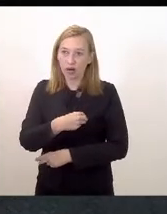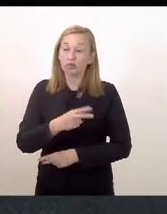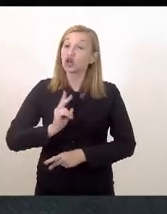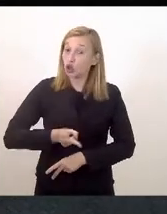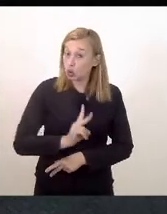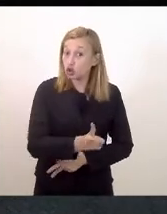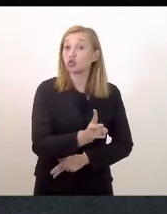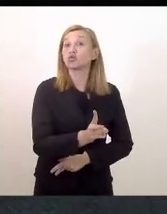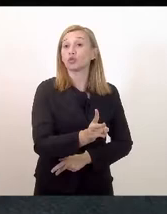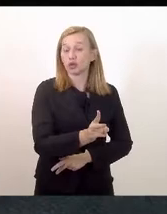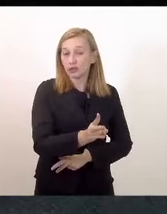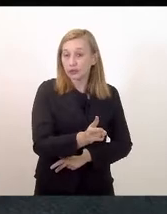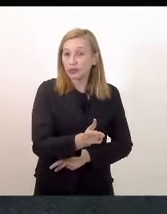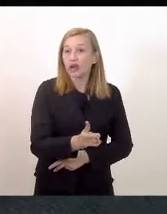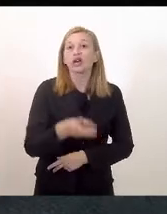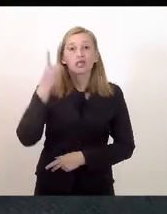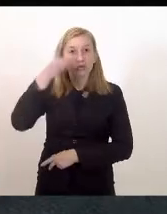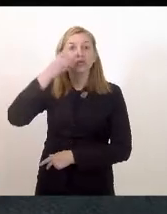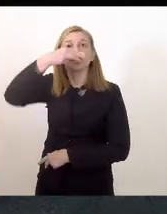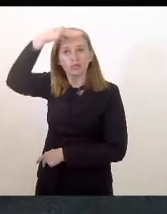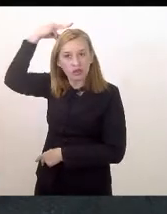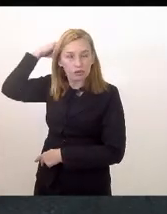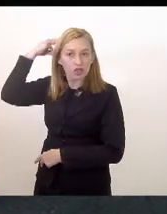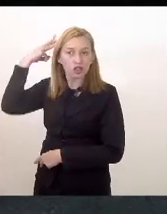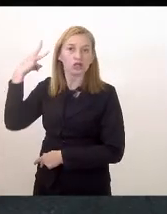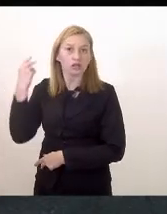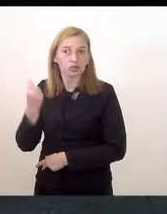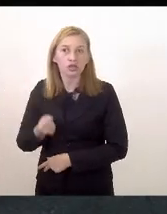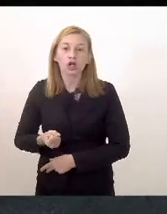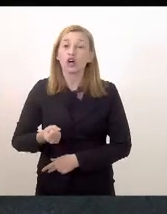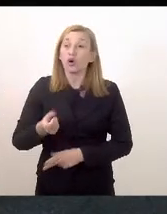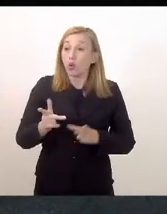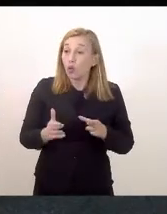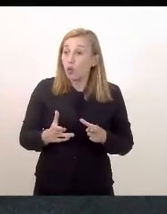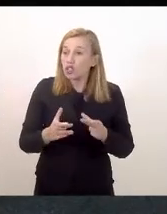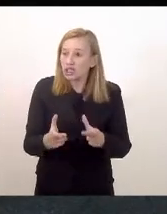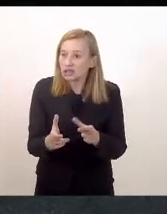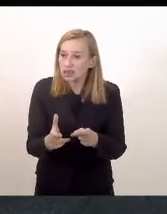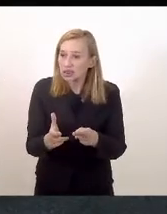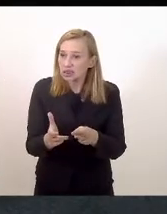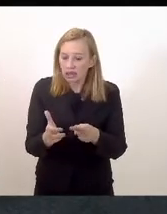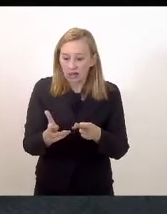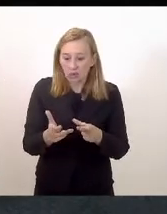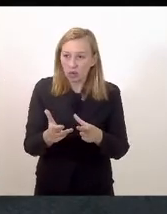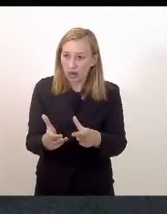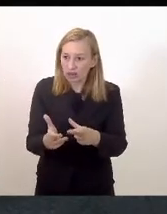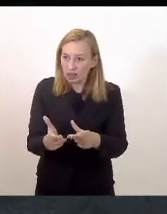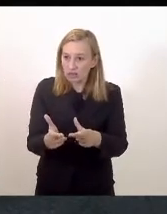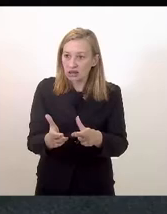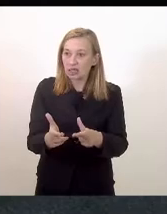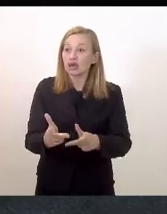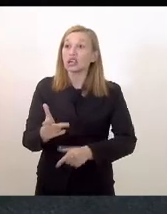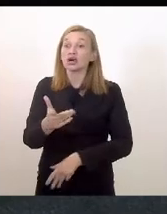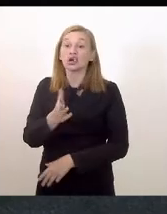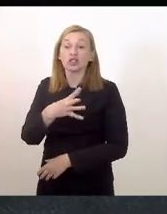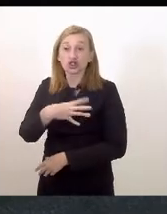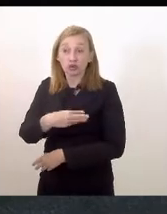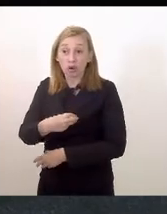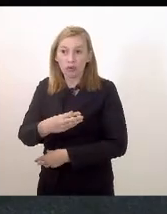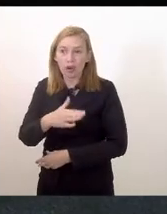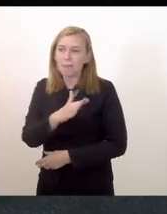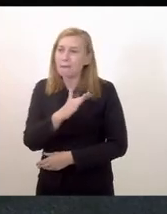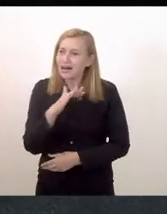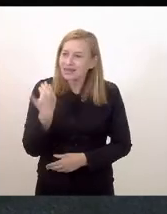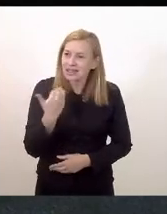continua sendo, deputado Márcio Pacheco, O câncer de mama continua, além de matando muitas mulheres,